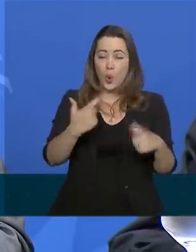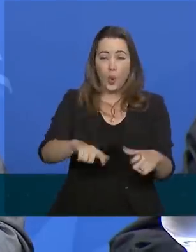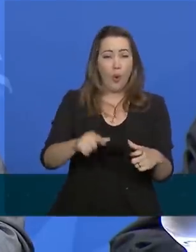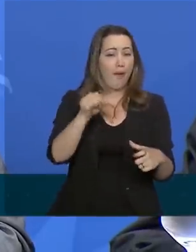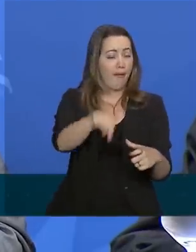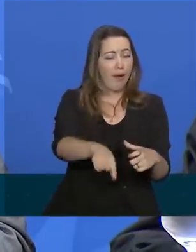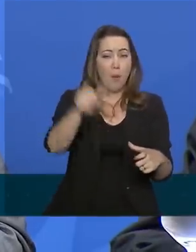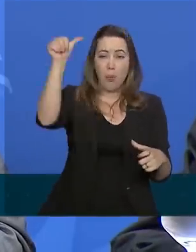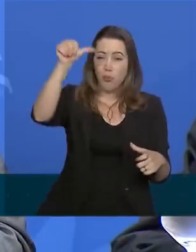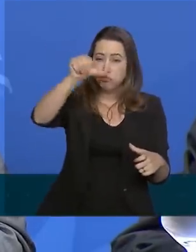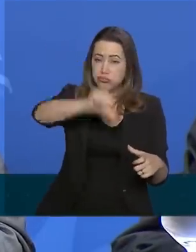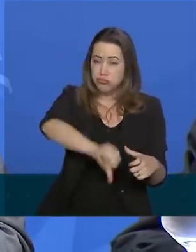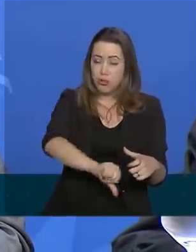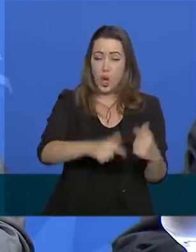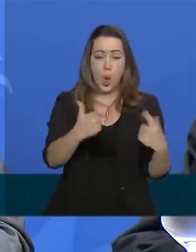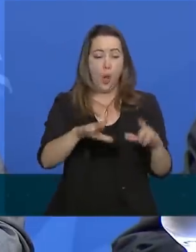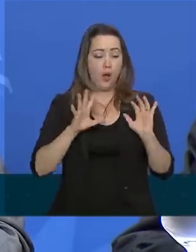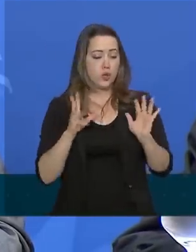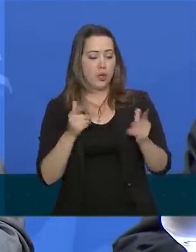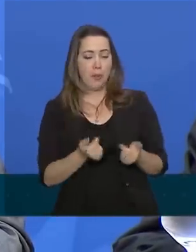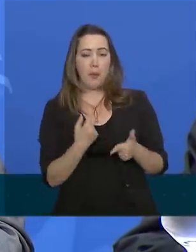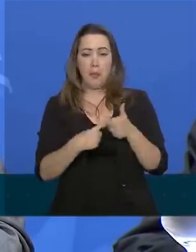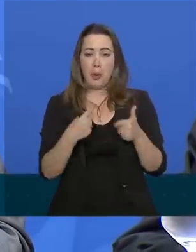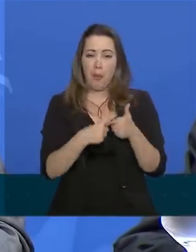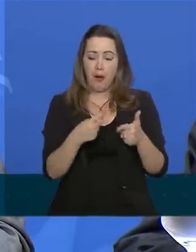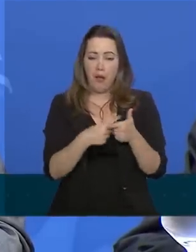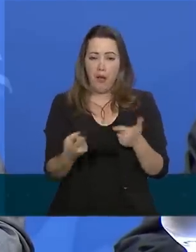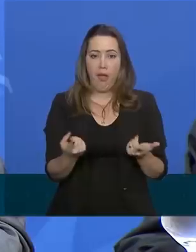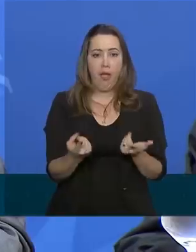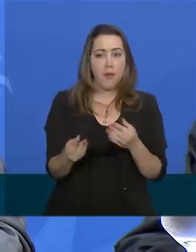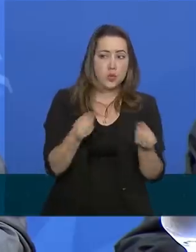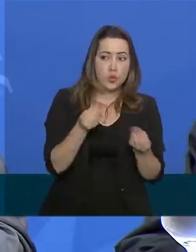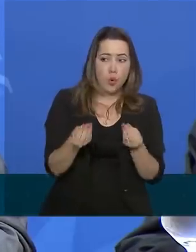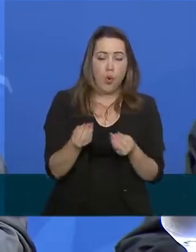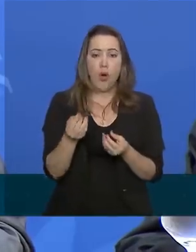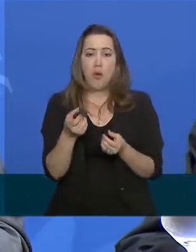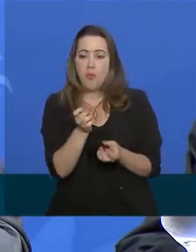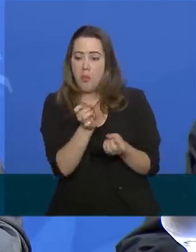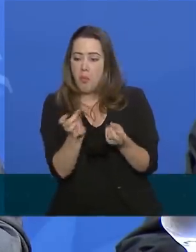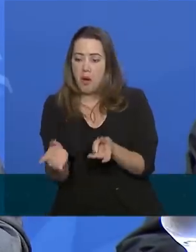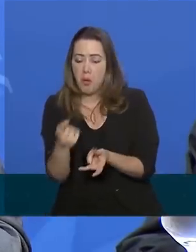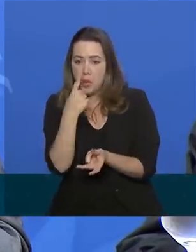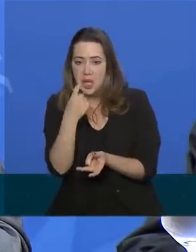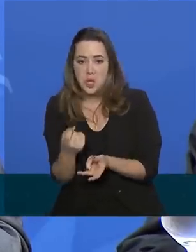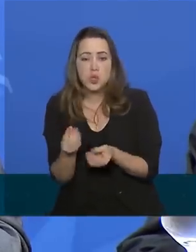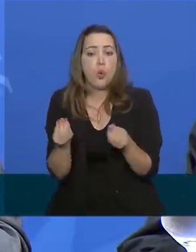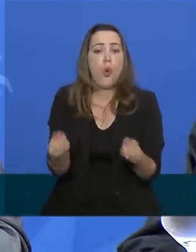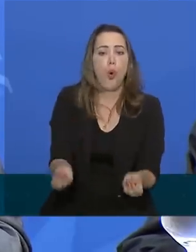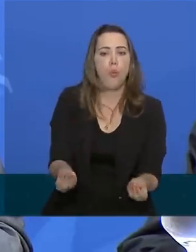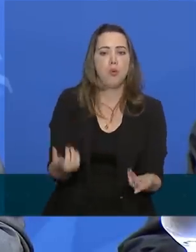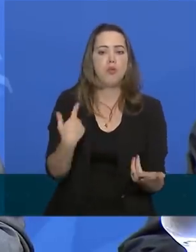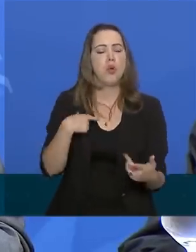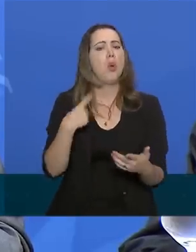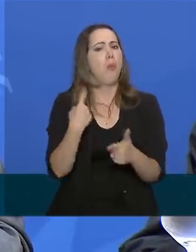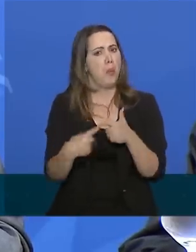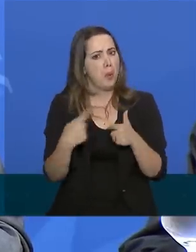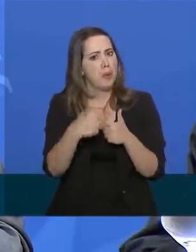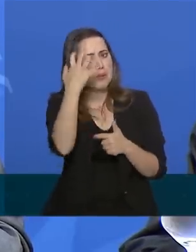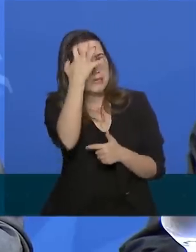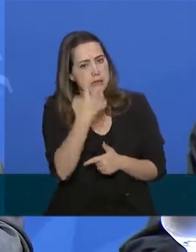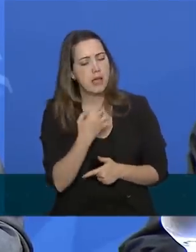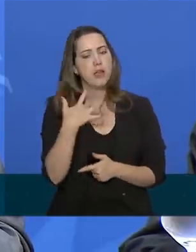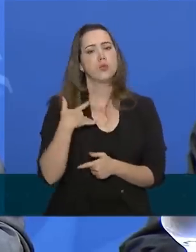de saneamento problemas gravíssimos de coleta e destinação do lixo problemas sérios de saúde o que